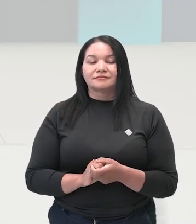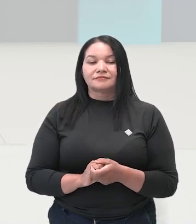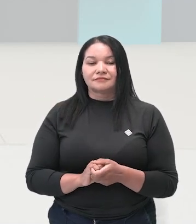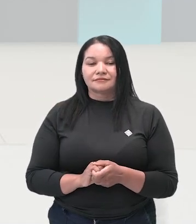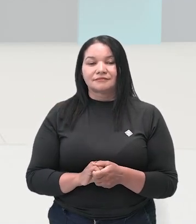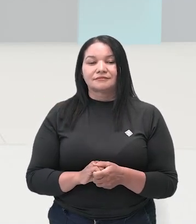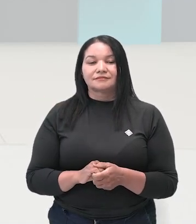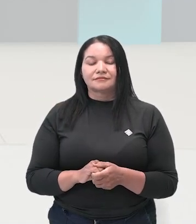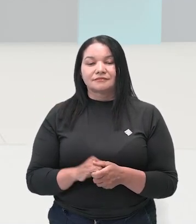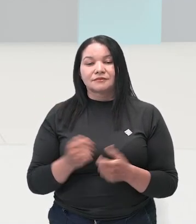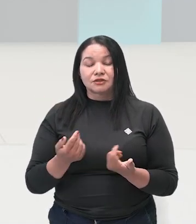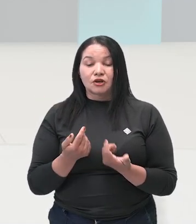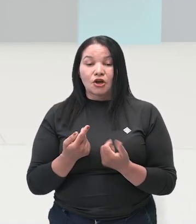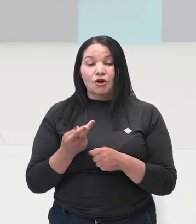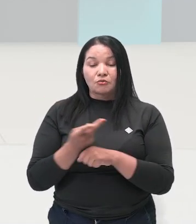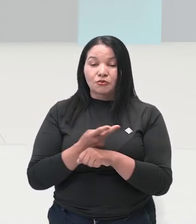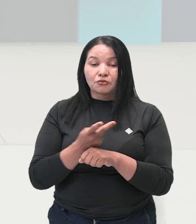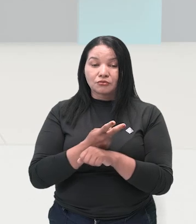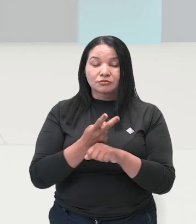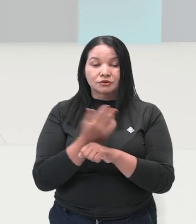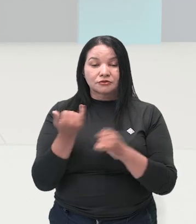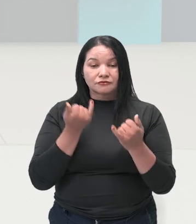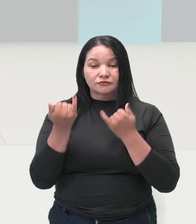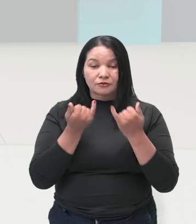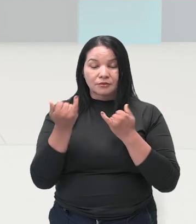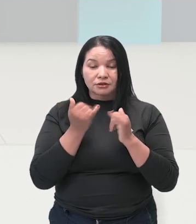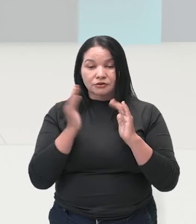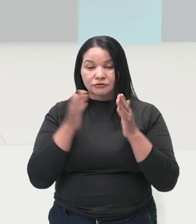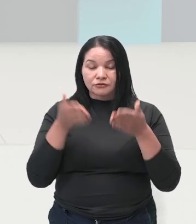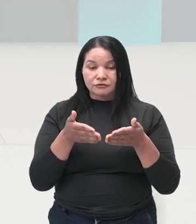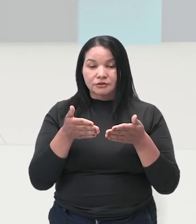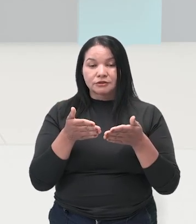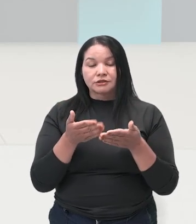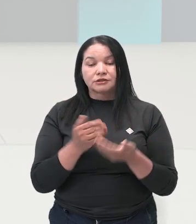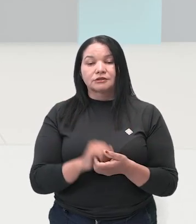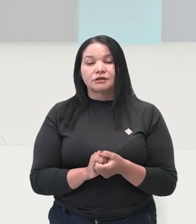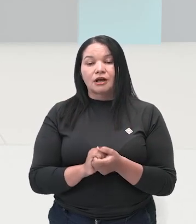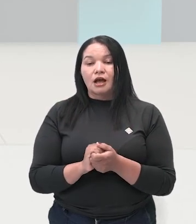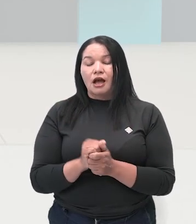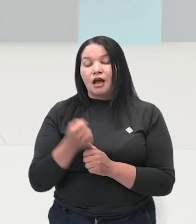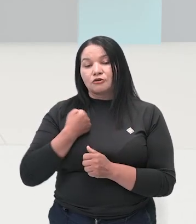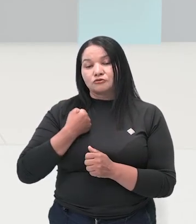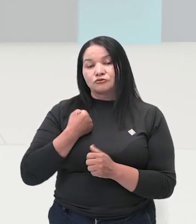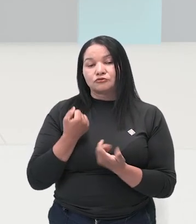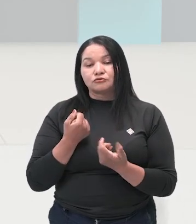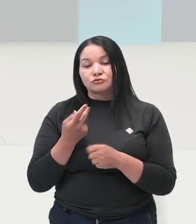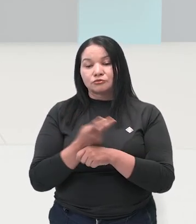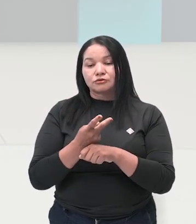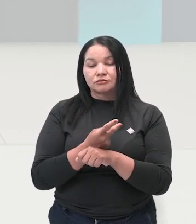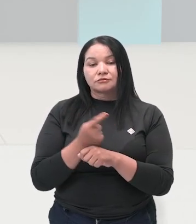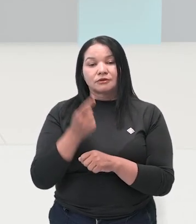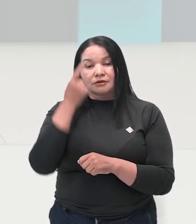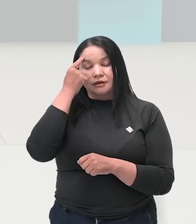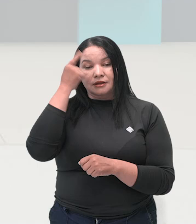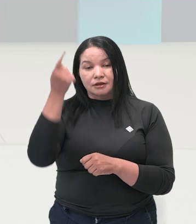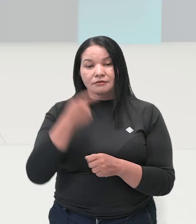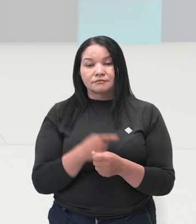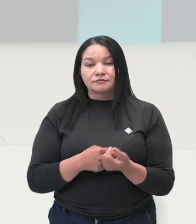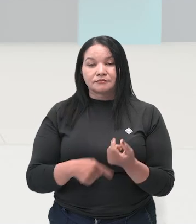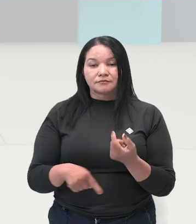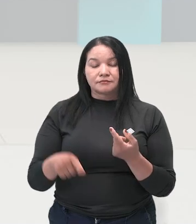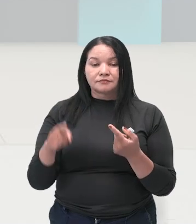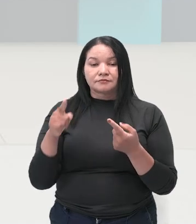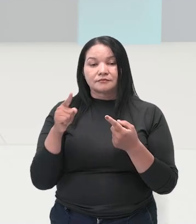Scanning é quando eu vou procurar informações específicas, vou atrás de números, ok? Então lembra aí,